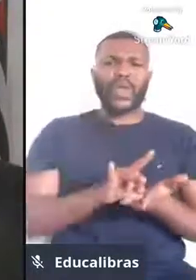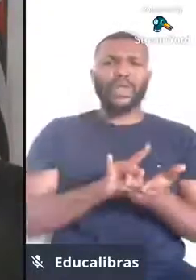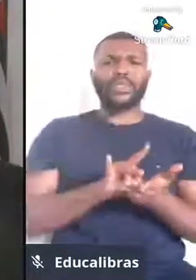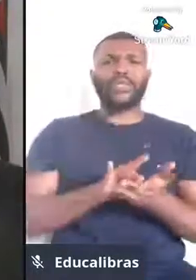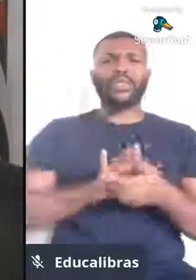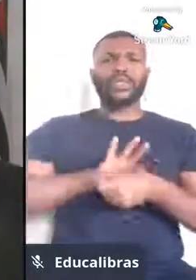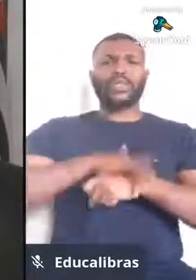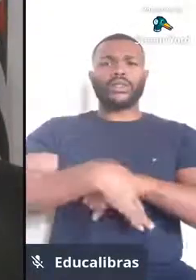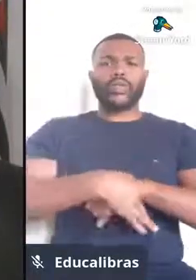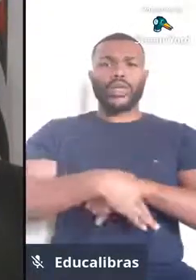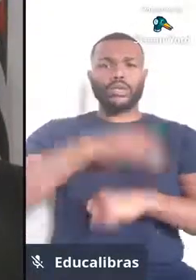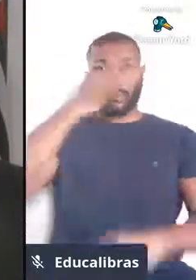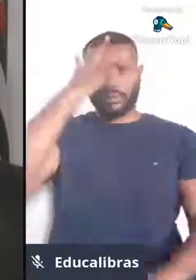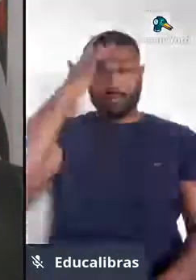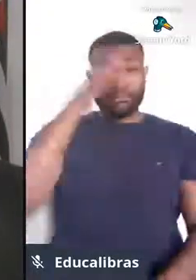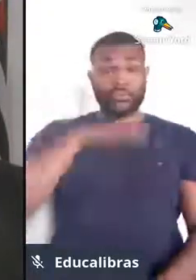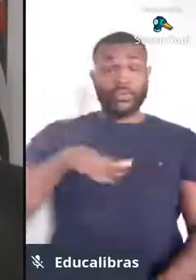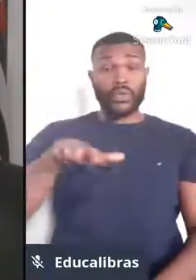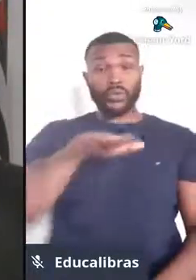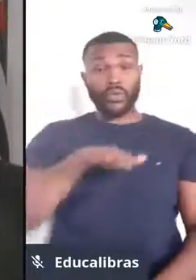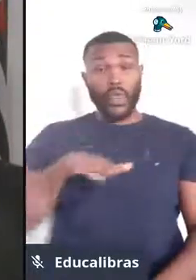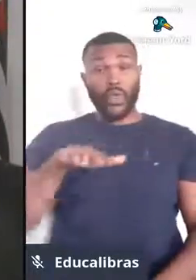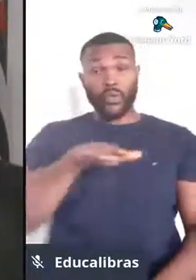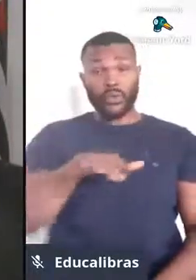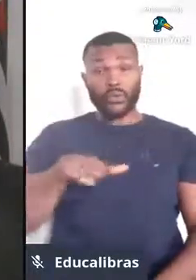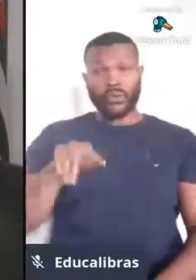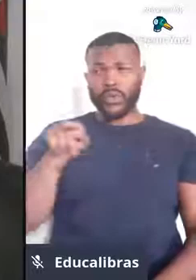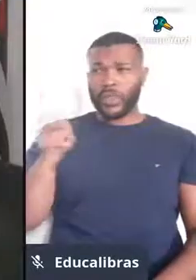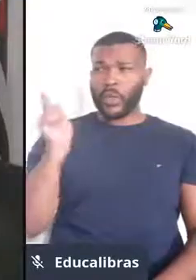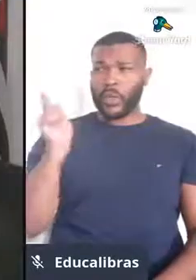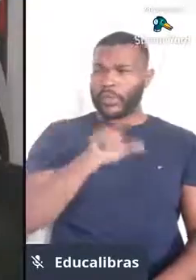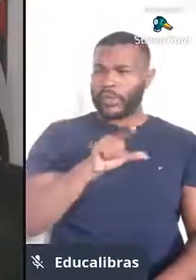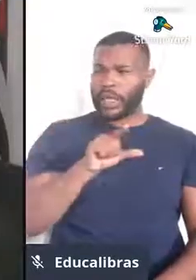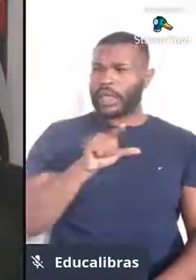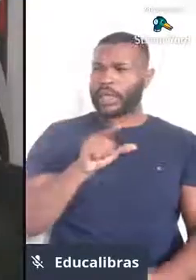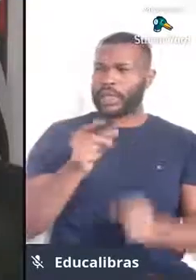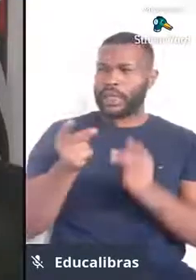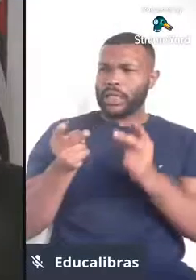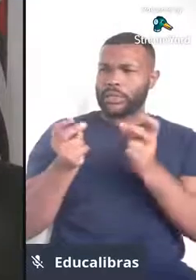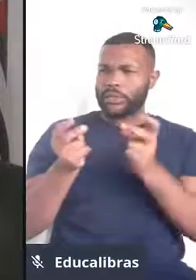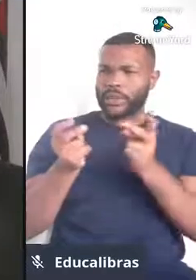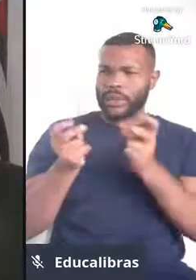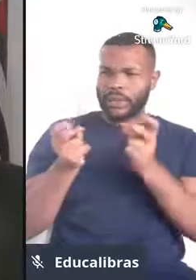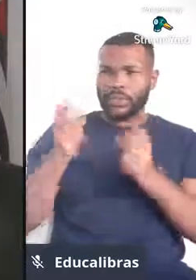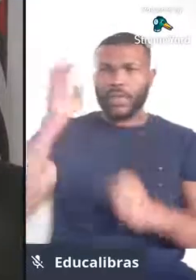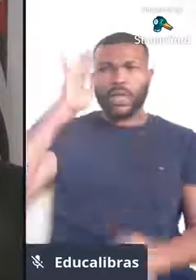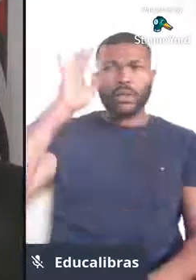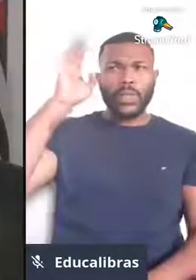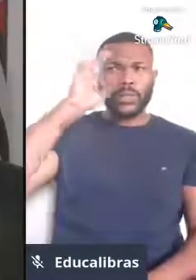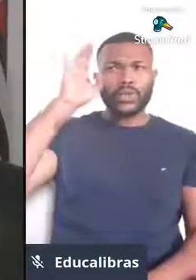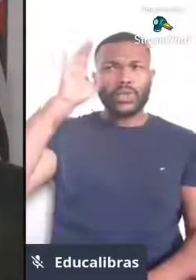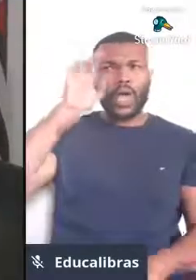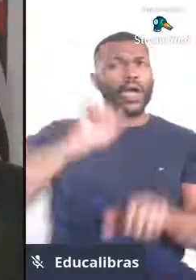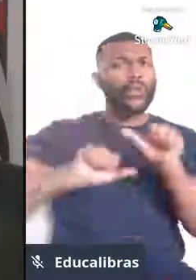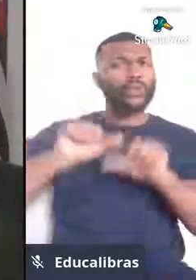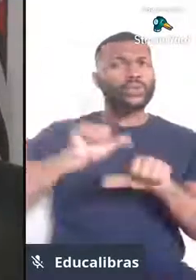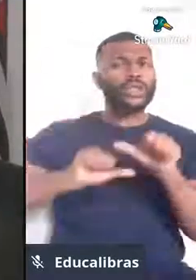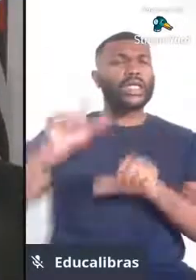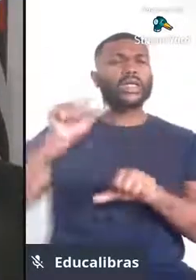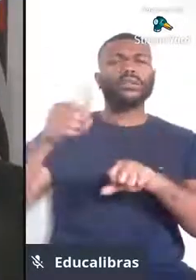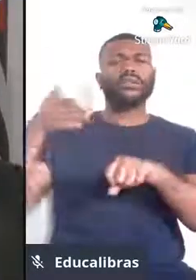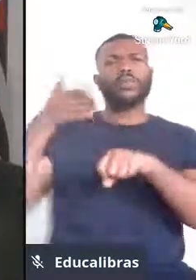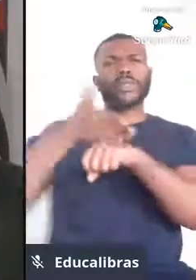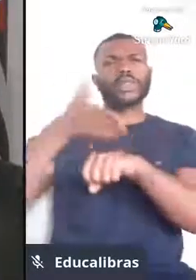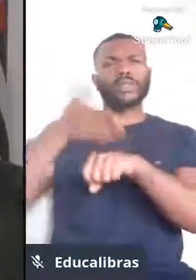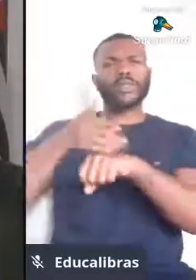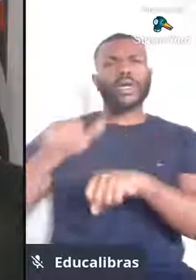para as pessoas. Você consegue conceber, imaginar alguma mudança, alguma participação ainda maior da